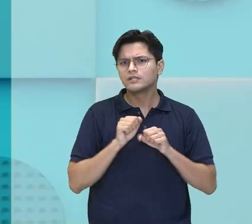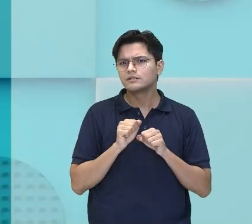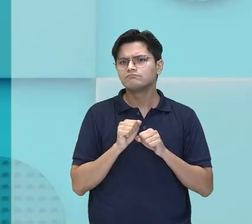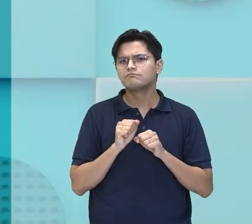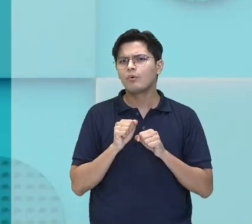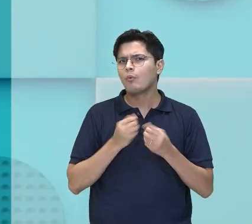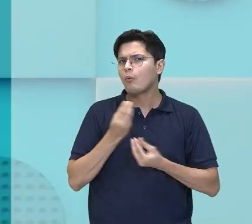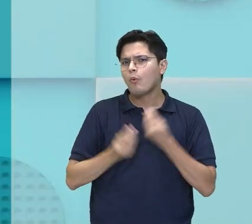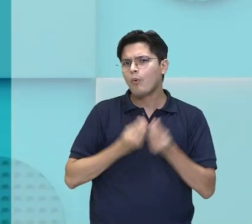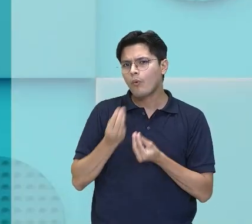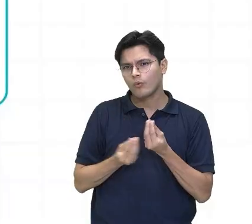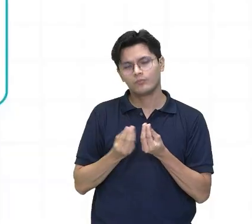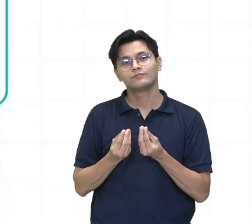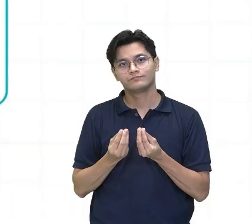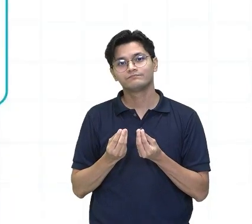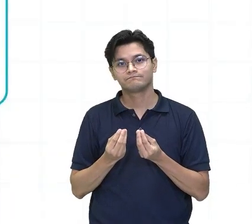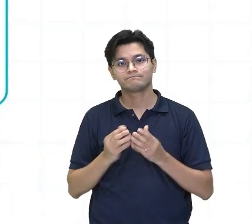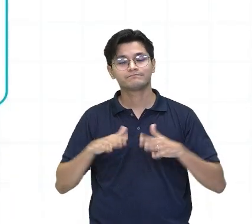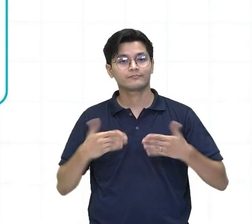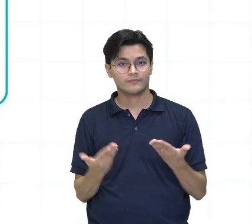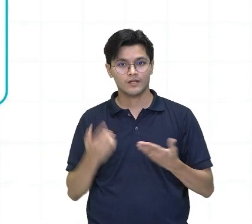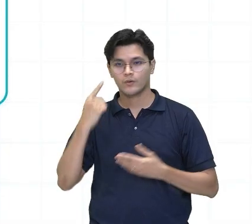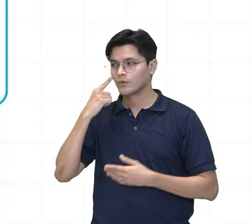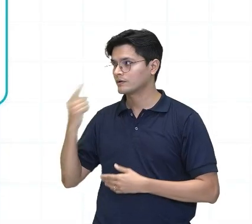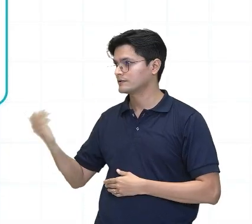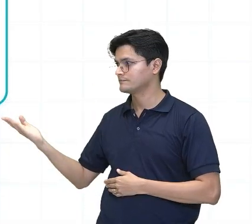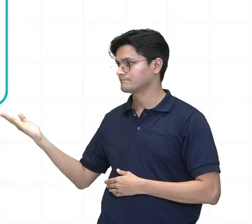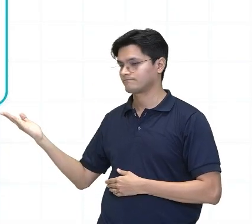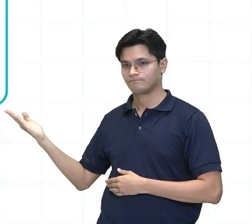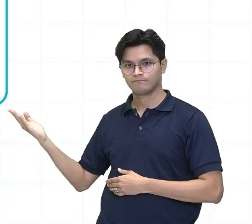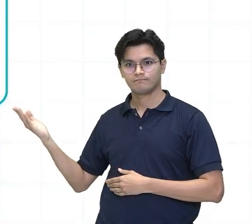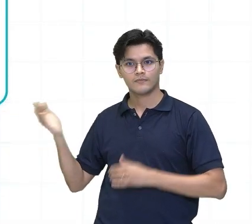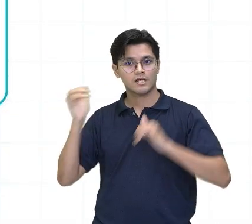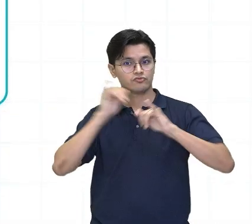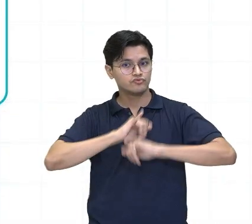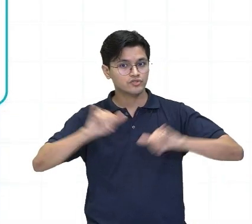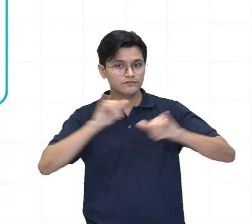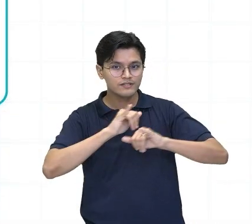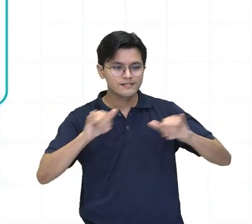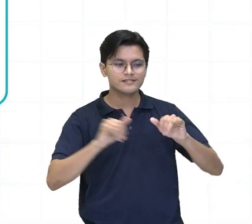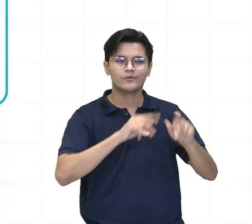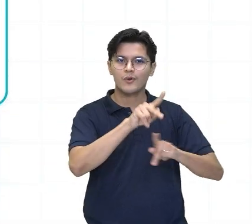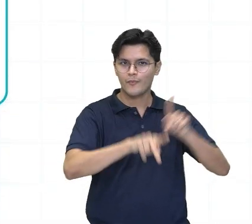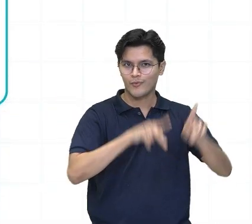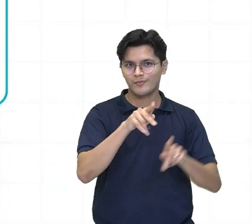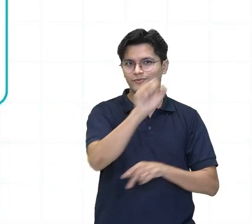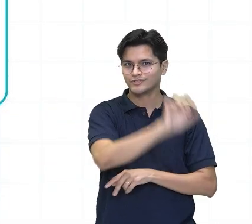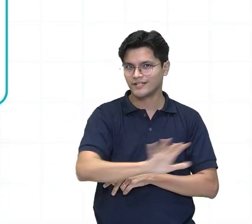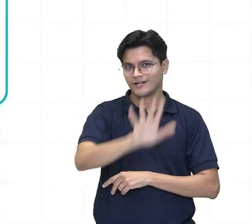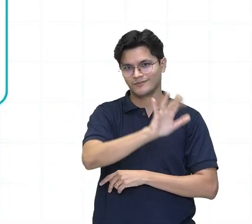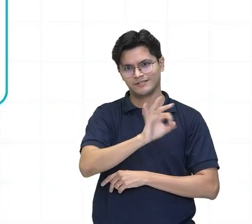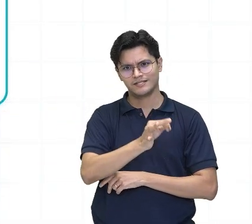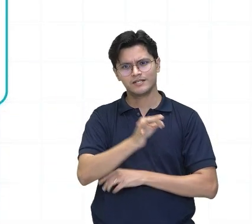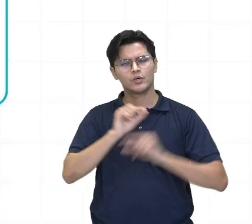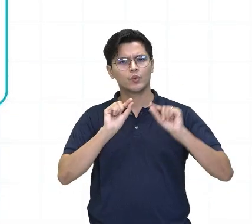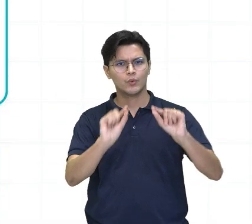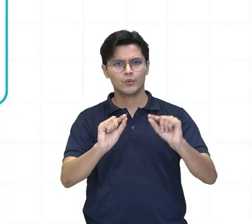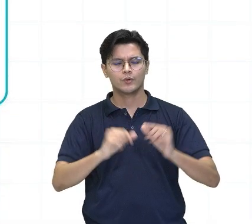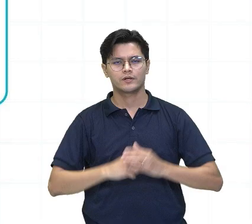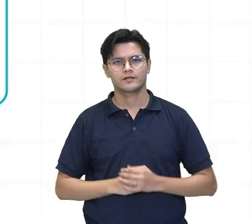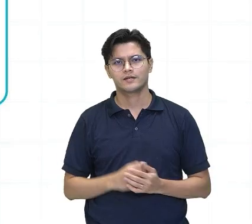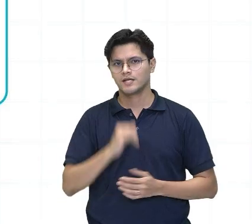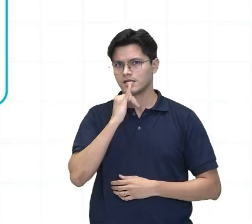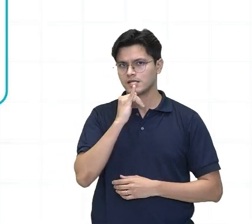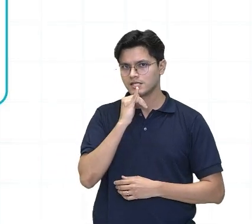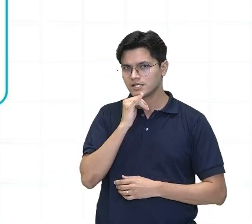dela, né? Então, outra forma de divulgar é o quê? A divulgação científica para o público em geral, que seria o quê? Do